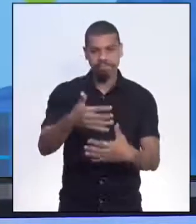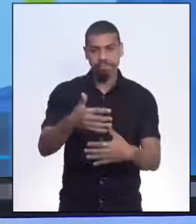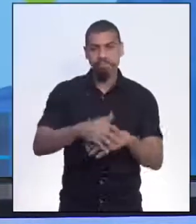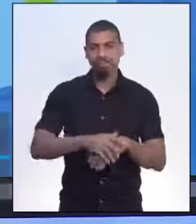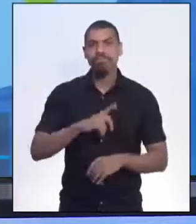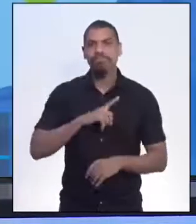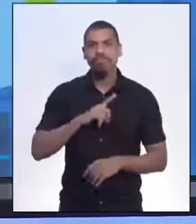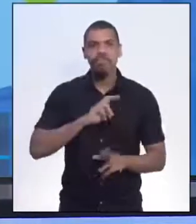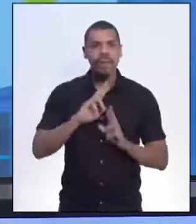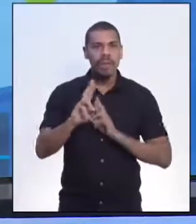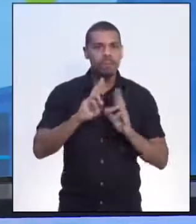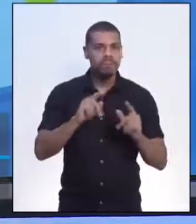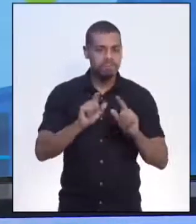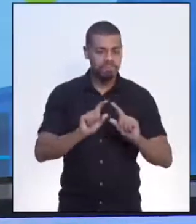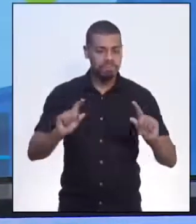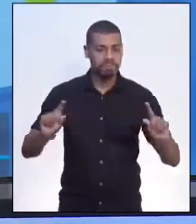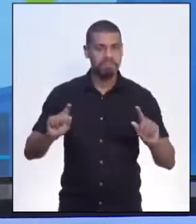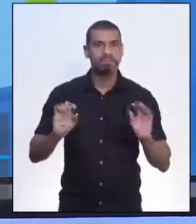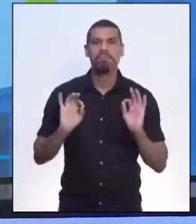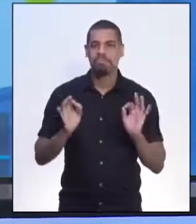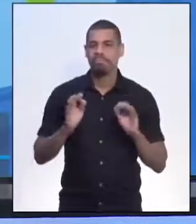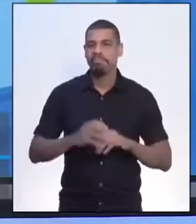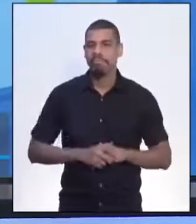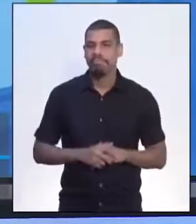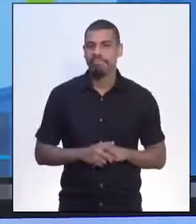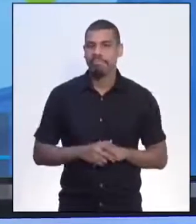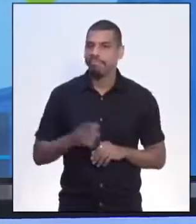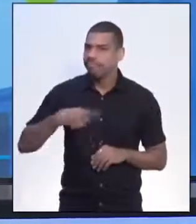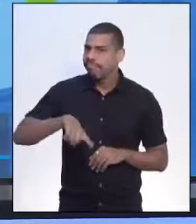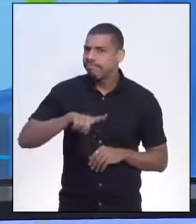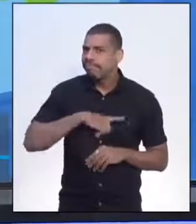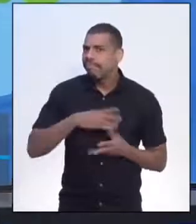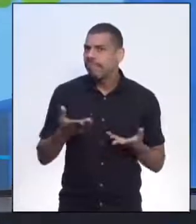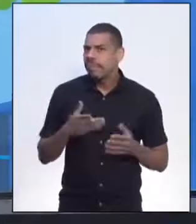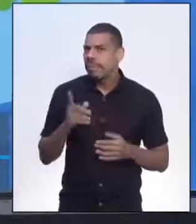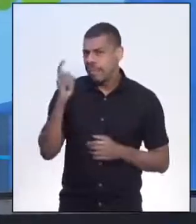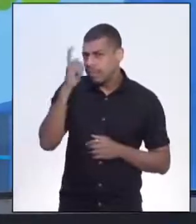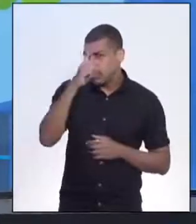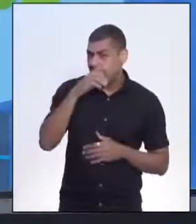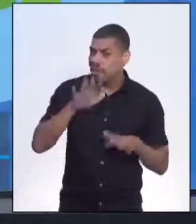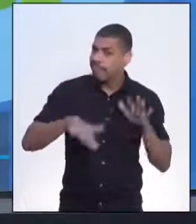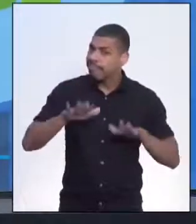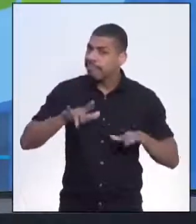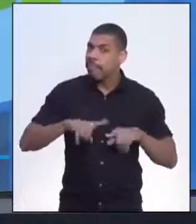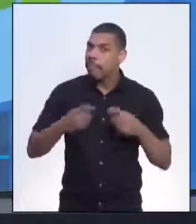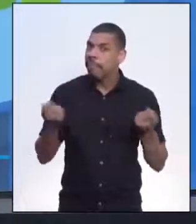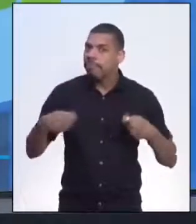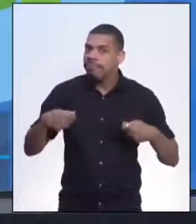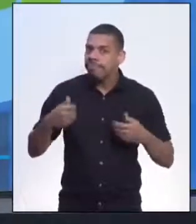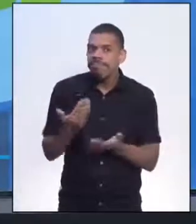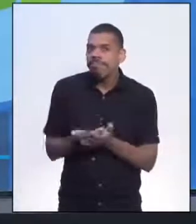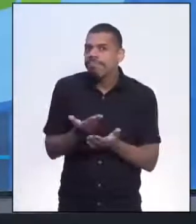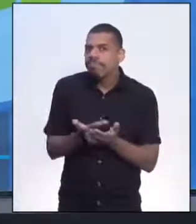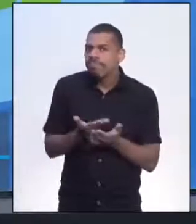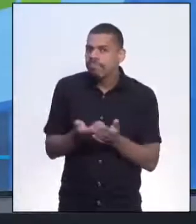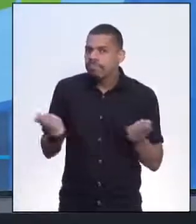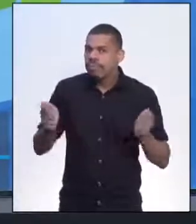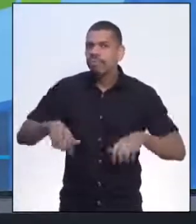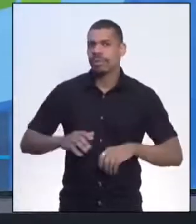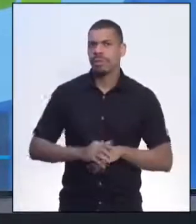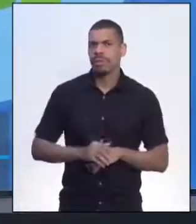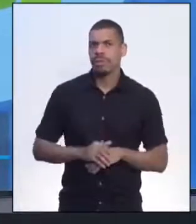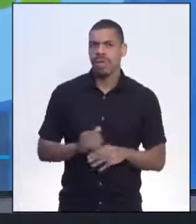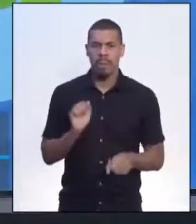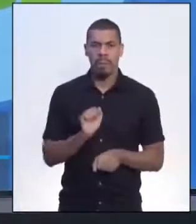começando a dar a resposta completa. É isso mesmo. Dificuldade todo mundo tem. Agora, o que a gente vai fazer com essa dificuldade? Vai sentar e